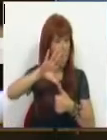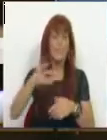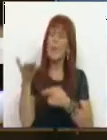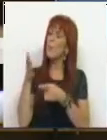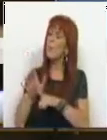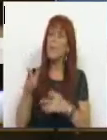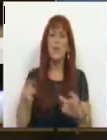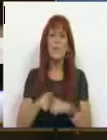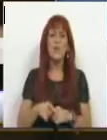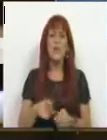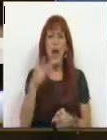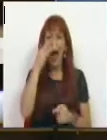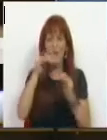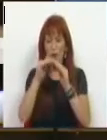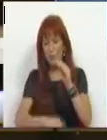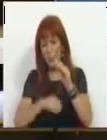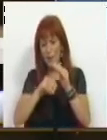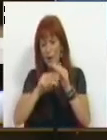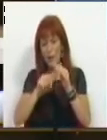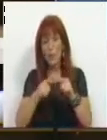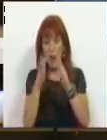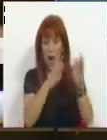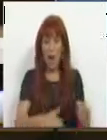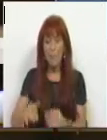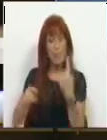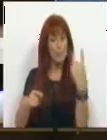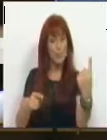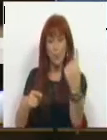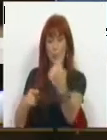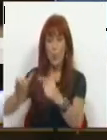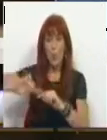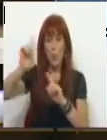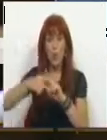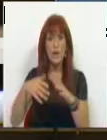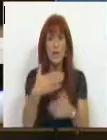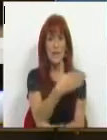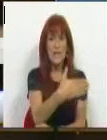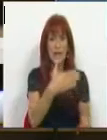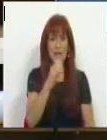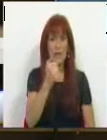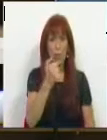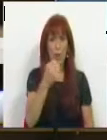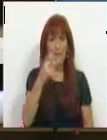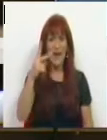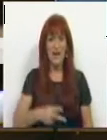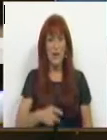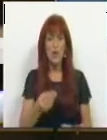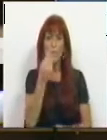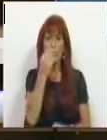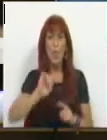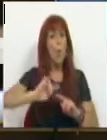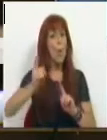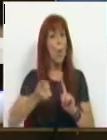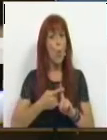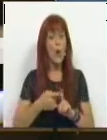Por exemplo, na África subsaariana, a produção per capita ano é de cerca de 150 quilos de alimentos por